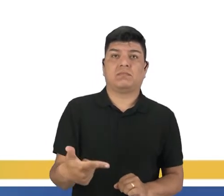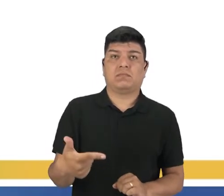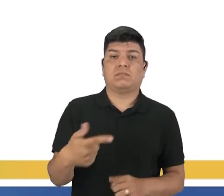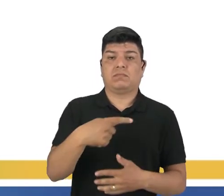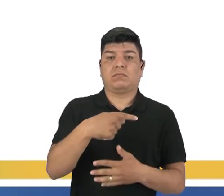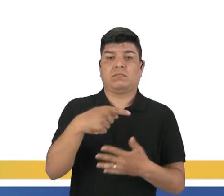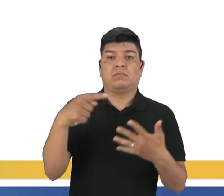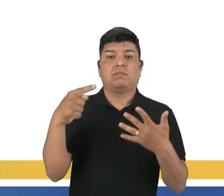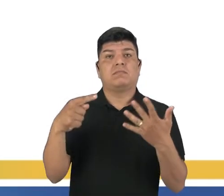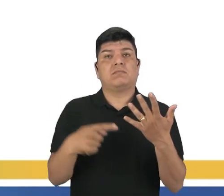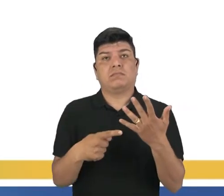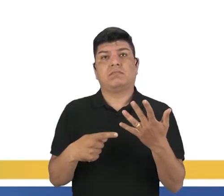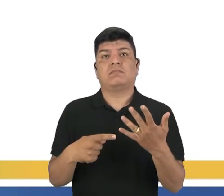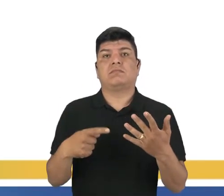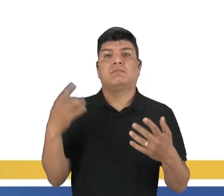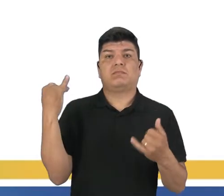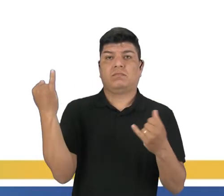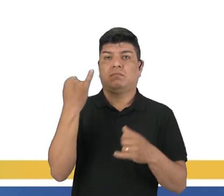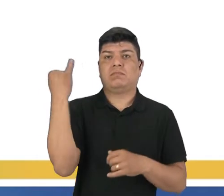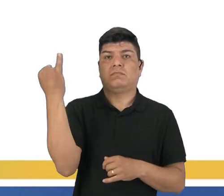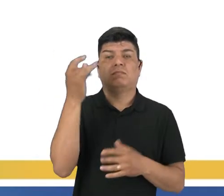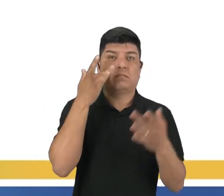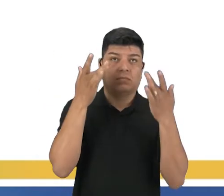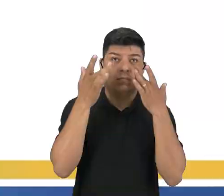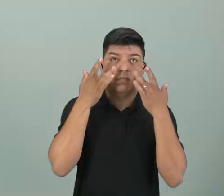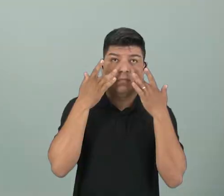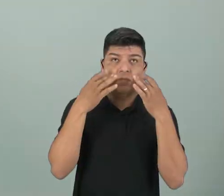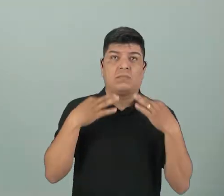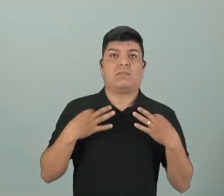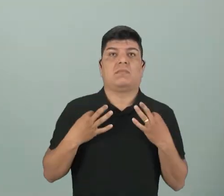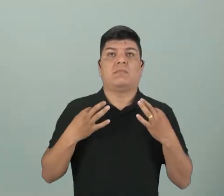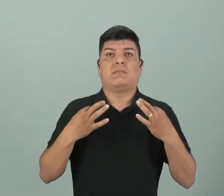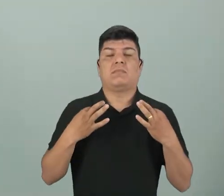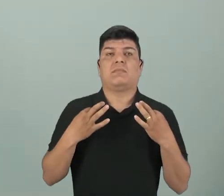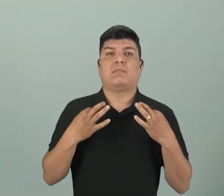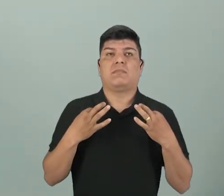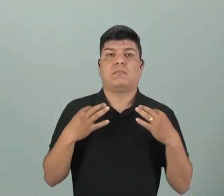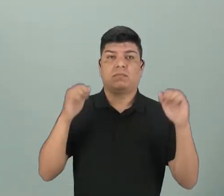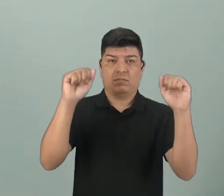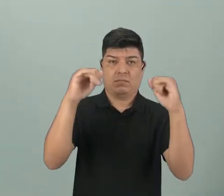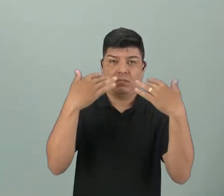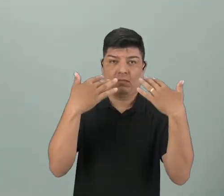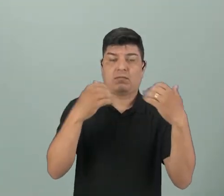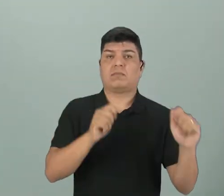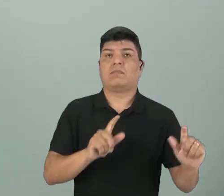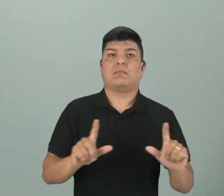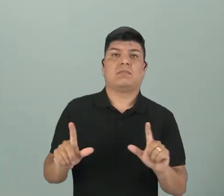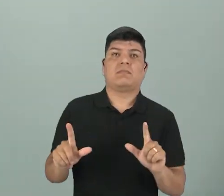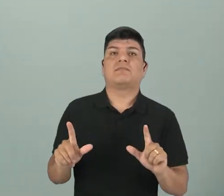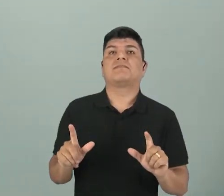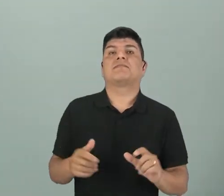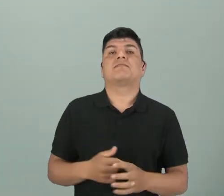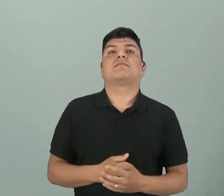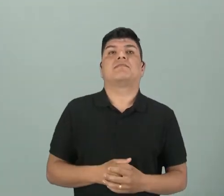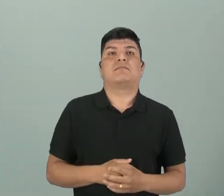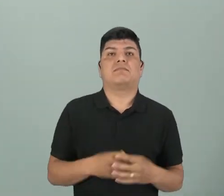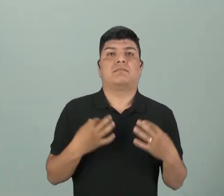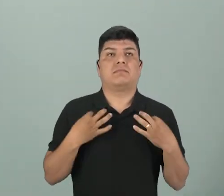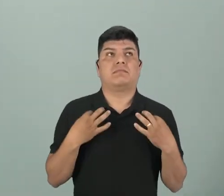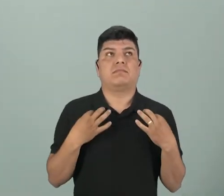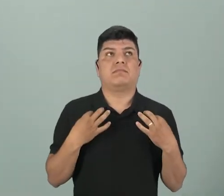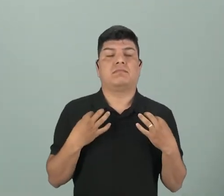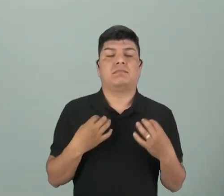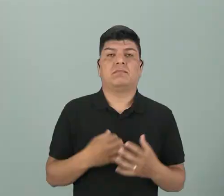Um outro elemento importante do teatro é o figurino. Acompanha comigo aí na